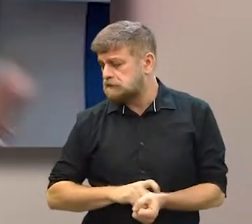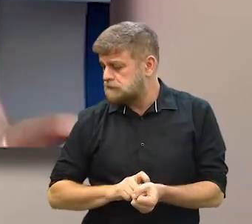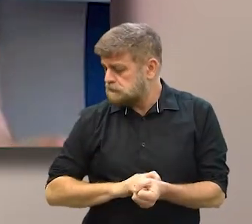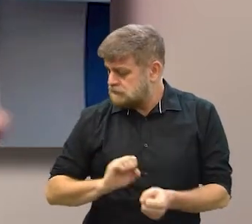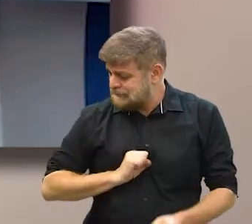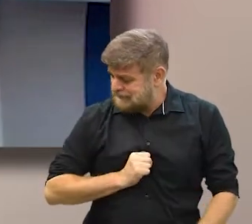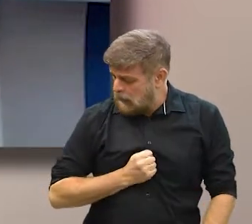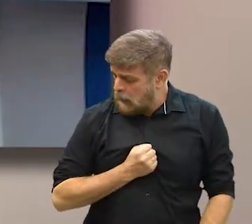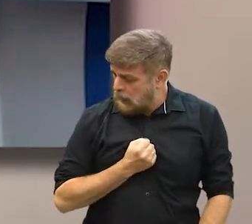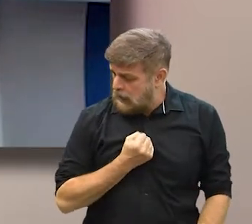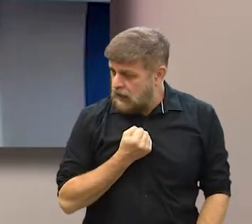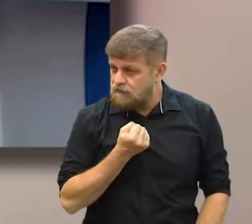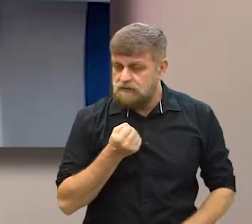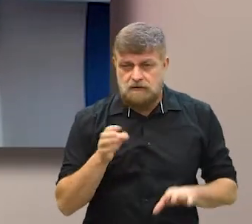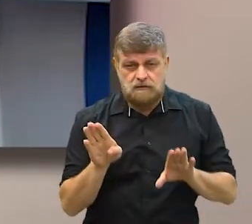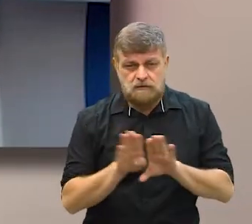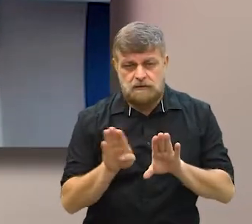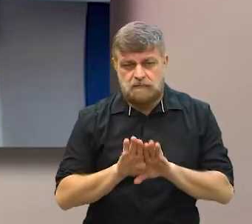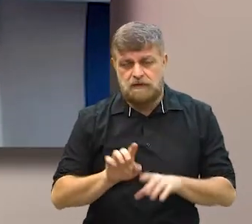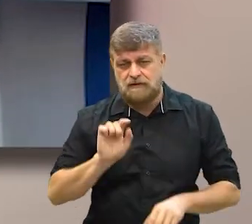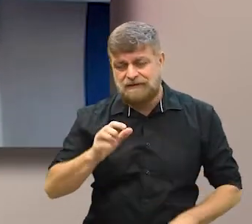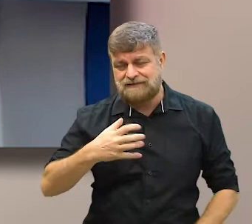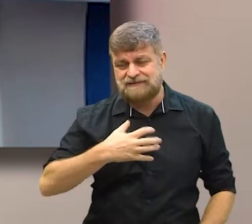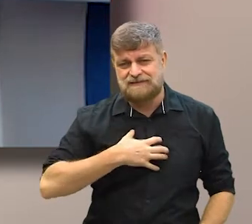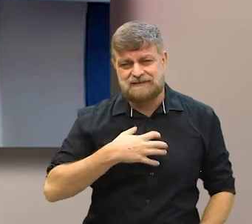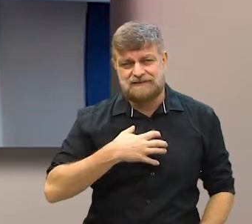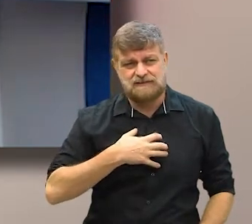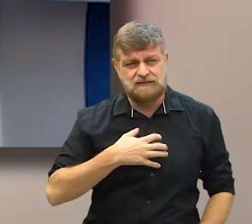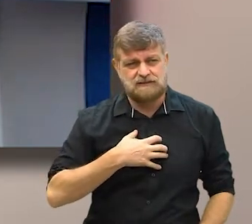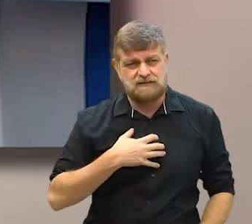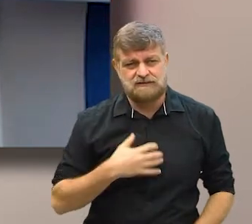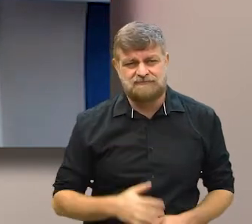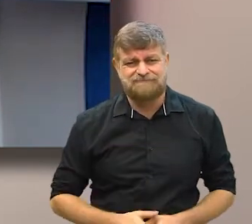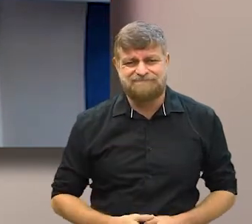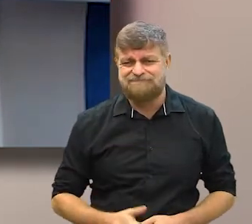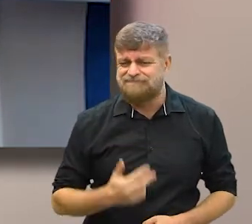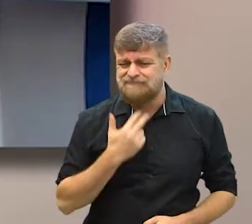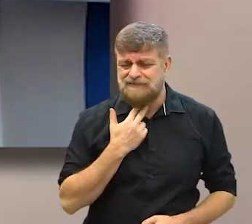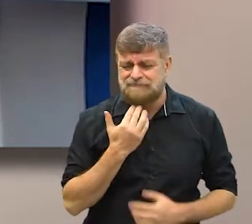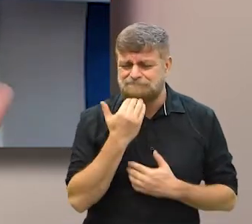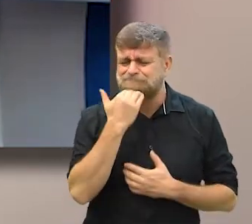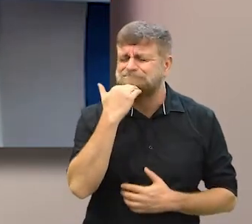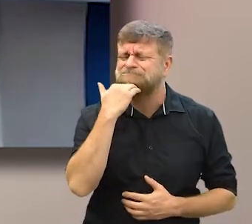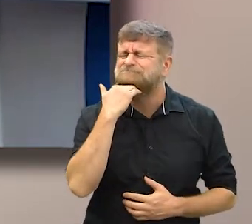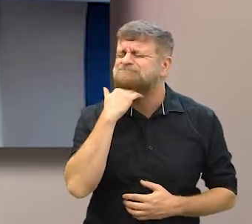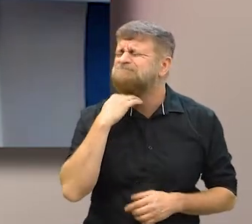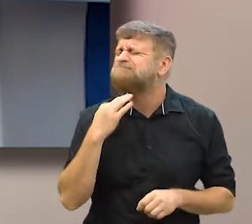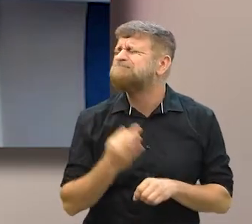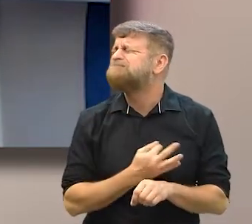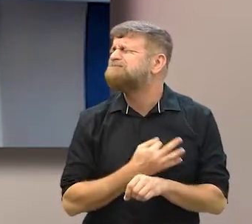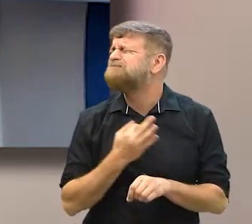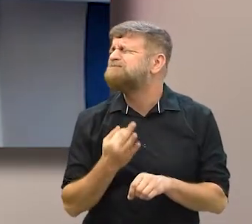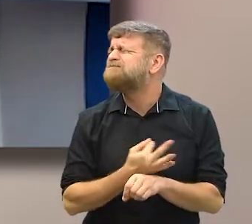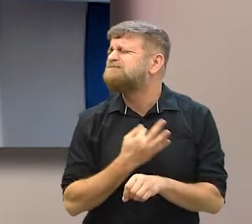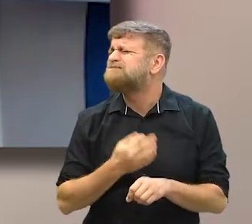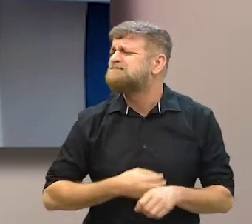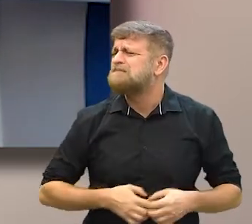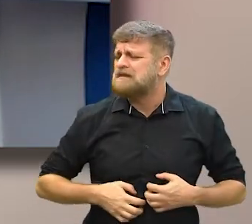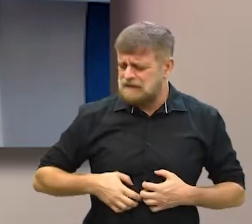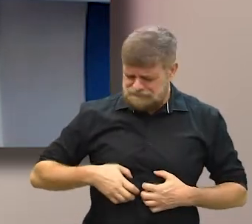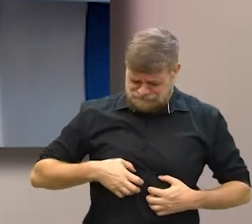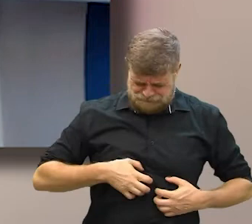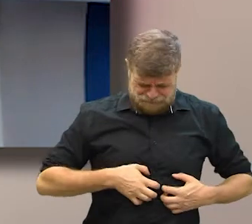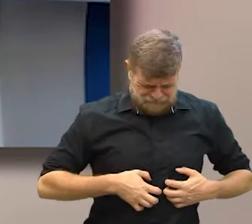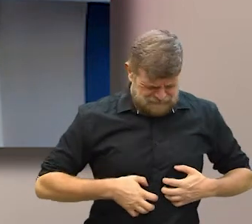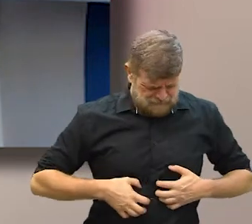de raiva ou teve aquela situação que não conseguiu engolir e ficou até mal do